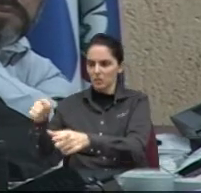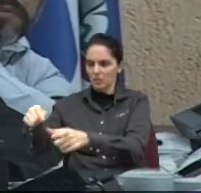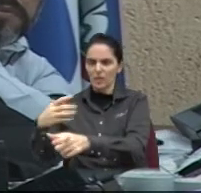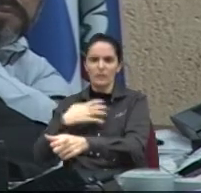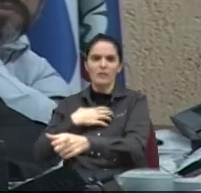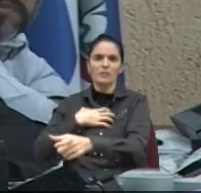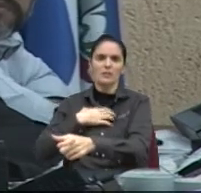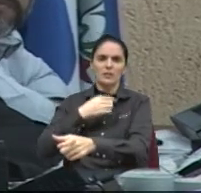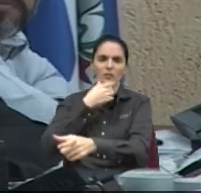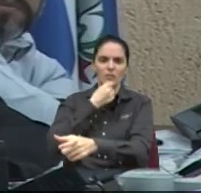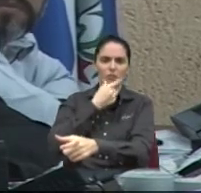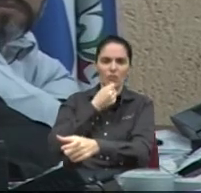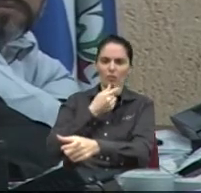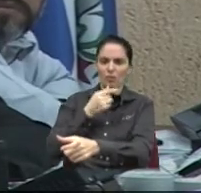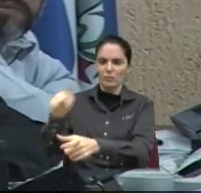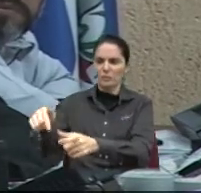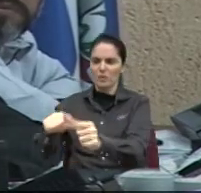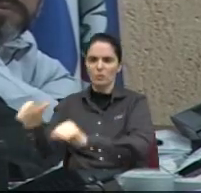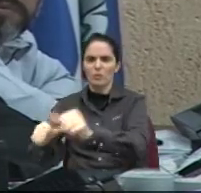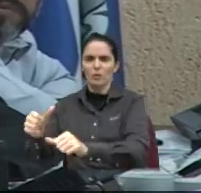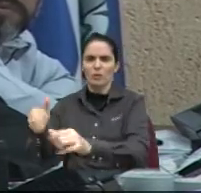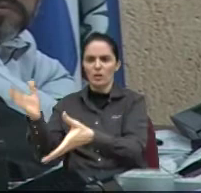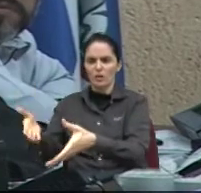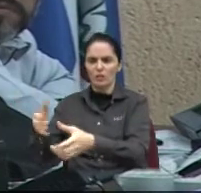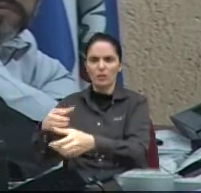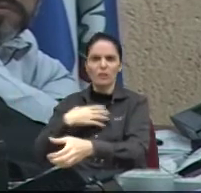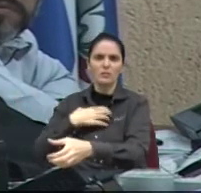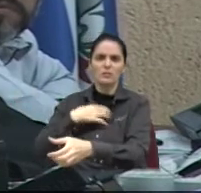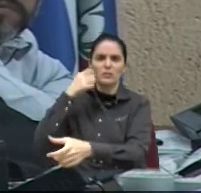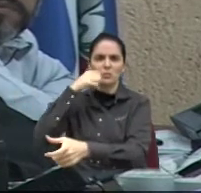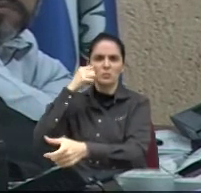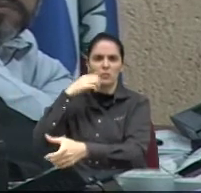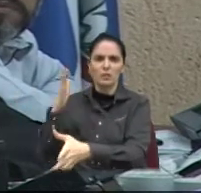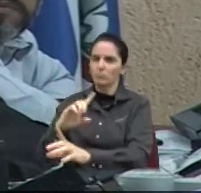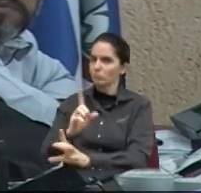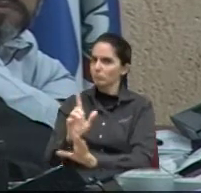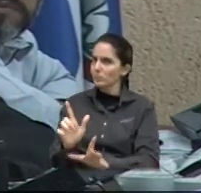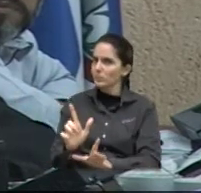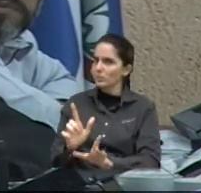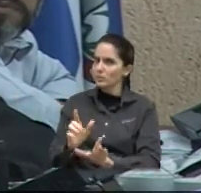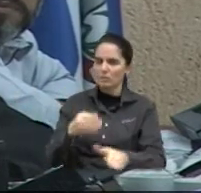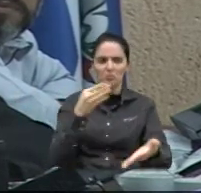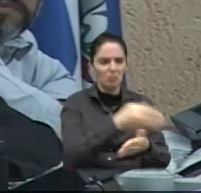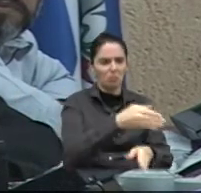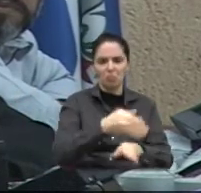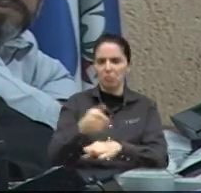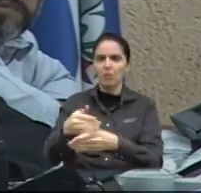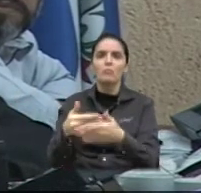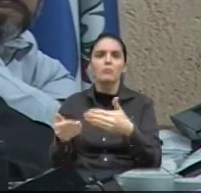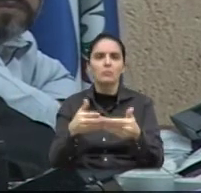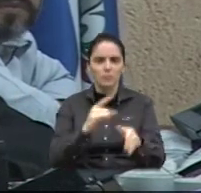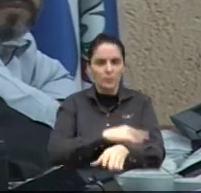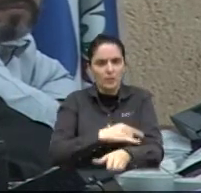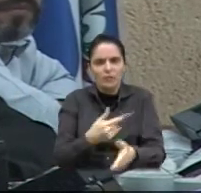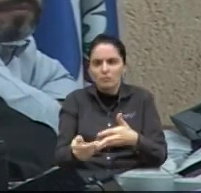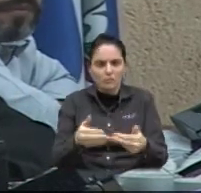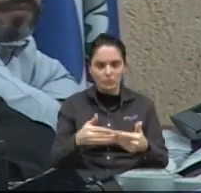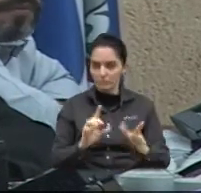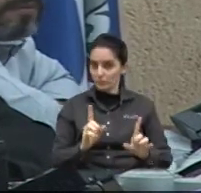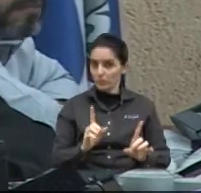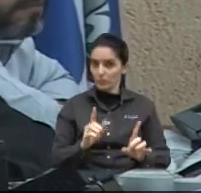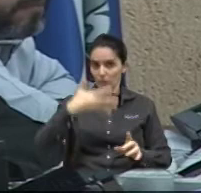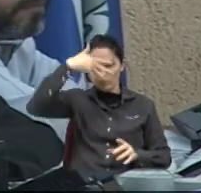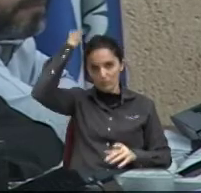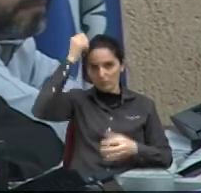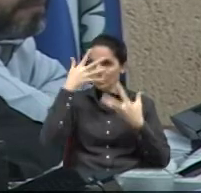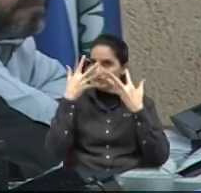mudar na hora ele pode mudar de legenda a hora que ele quiser não existe ele pode ser o homem agora mulher agora mesmo ele pode mudar então eu não